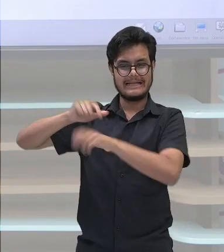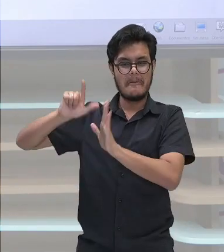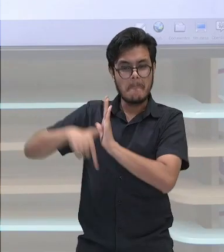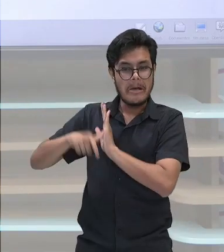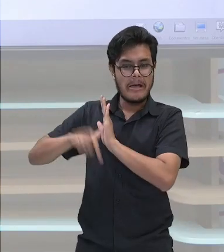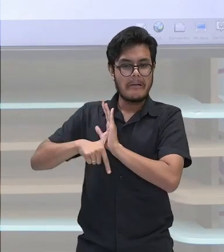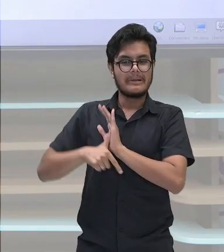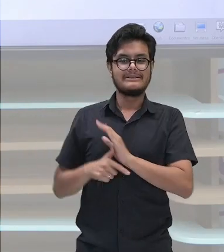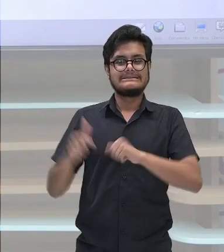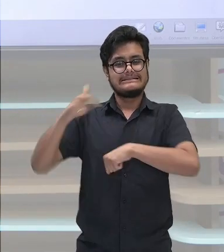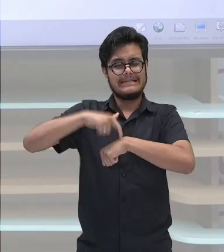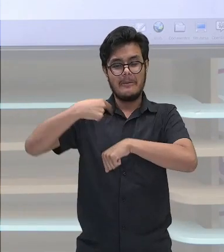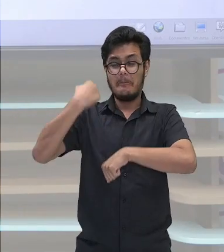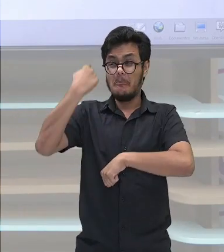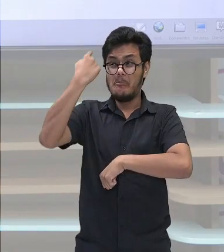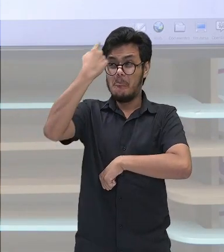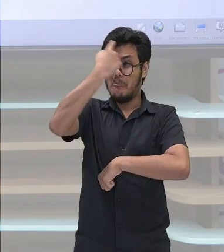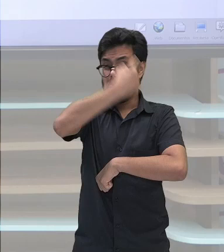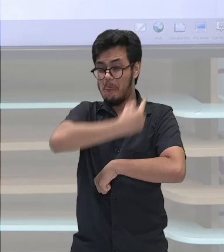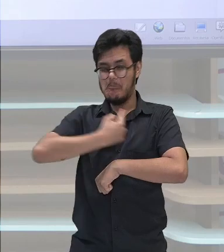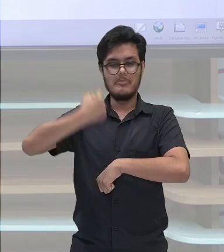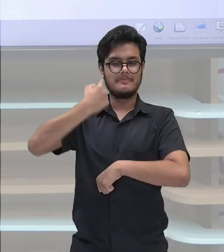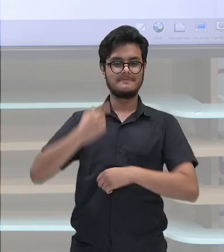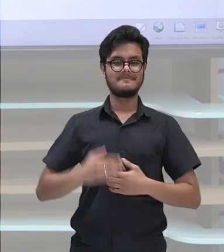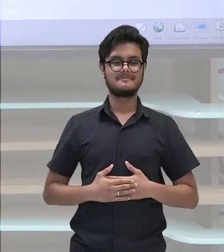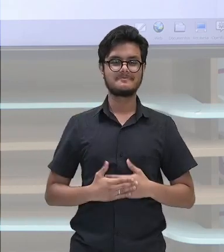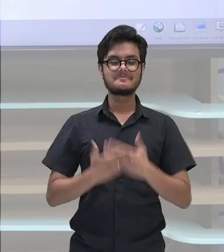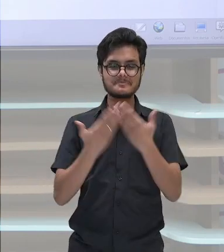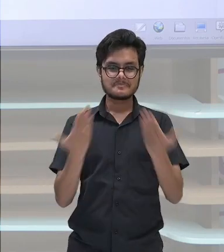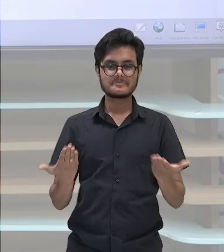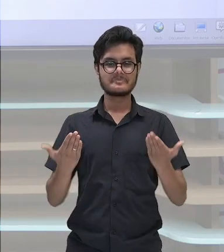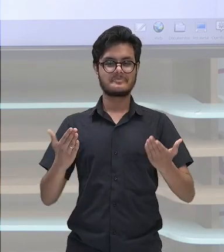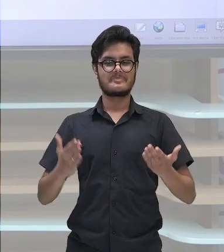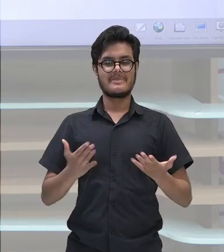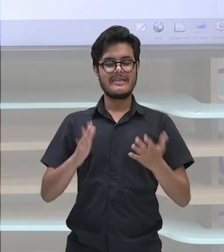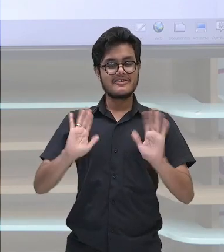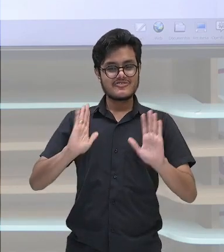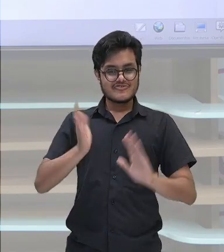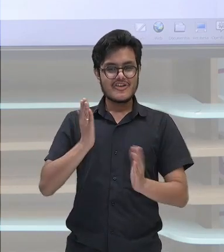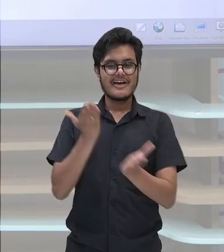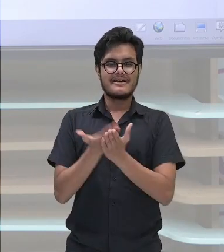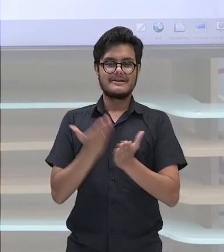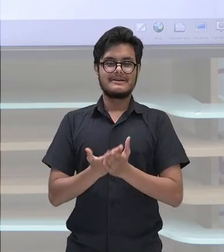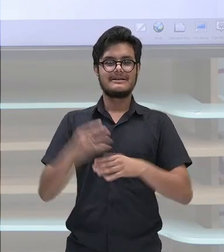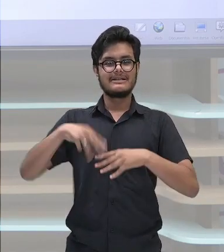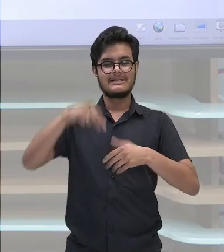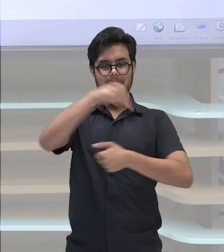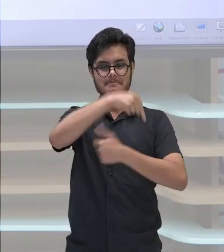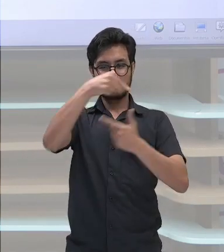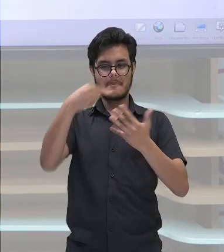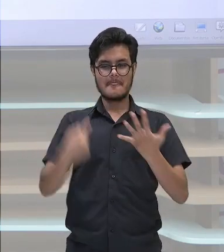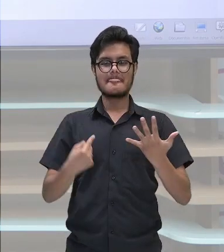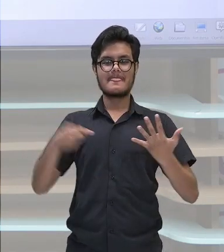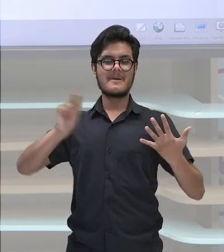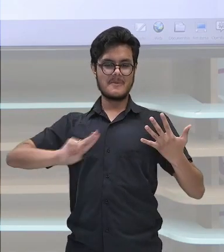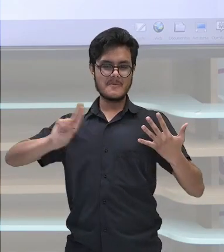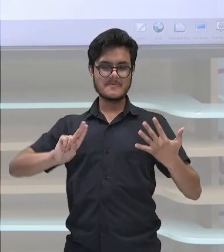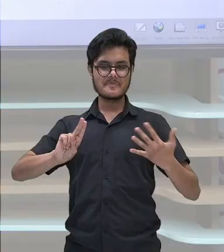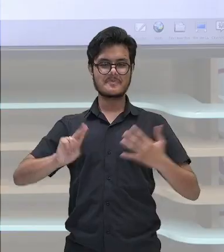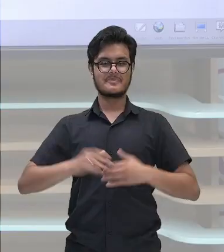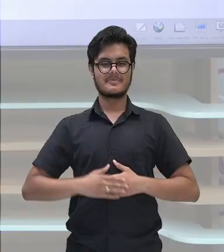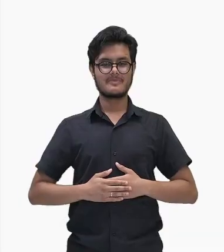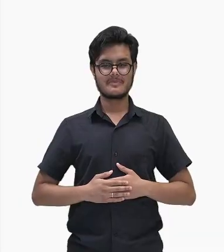para definir todos esses nomes e sobrenomes Então essa foi a nossa aula sobre princípio fundamental da